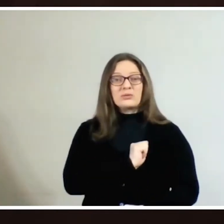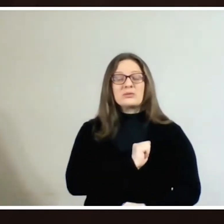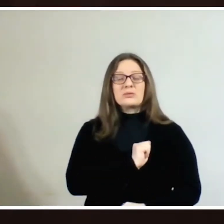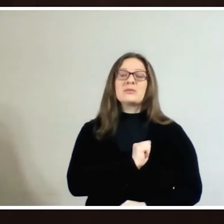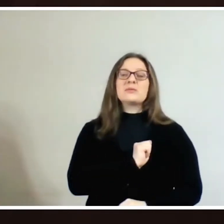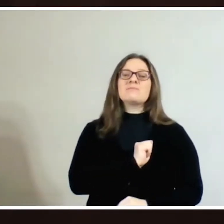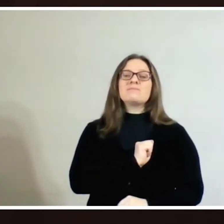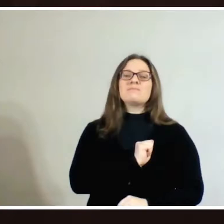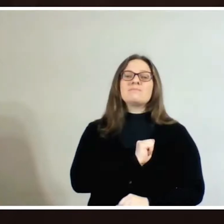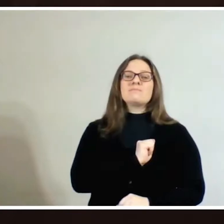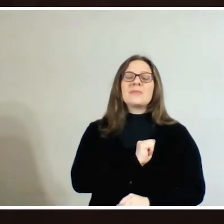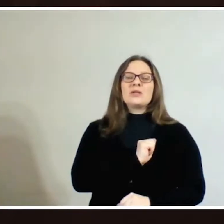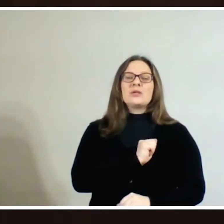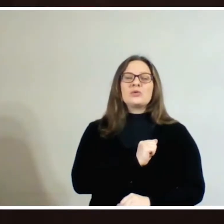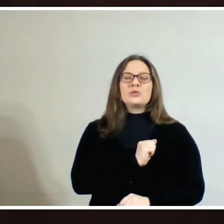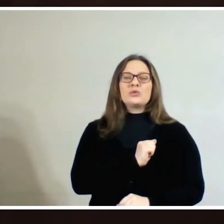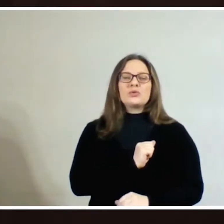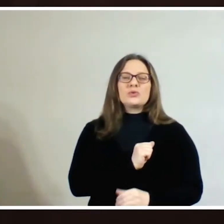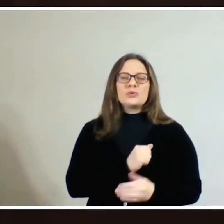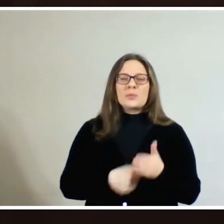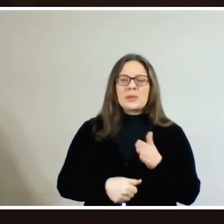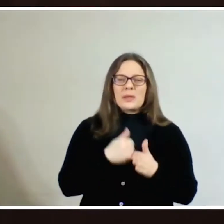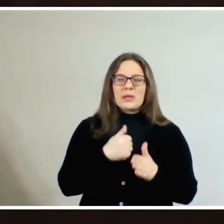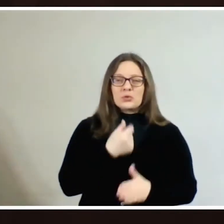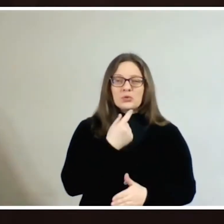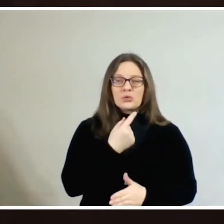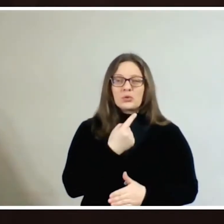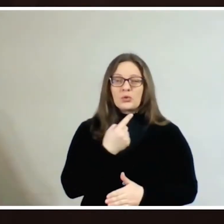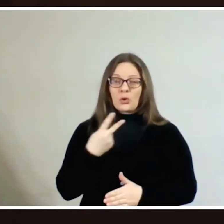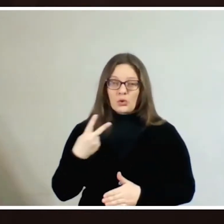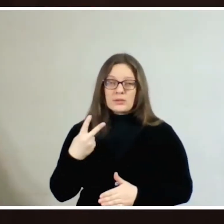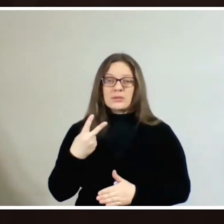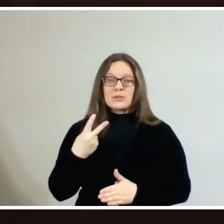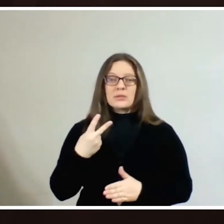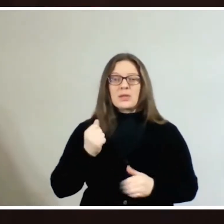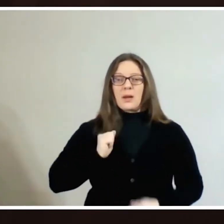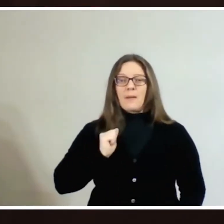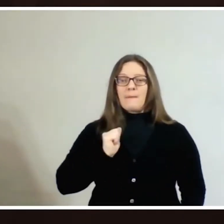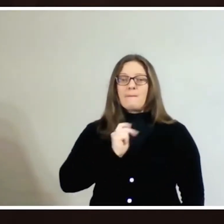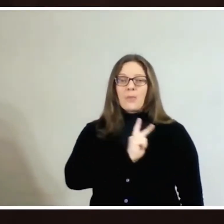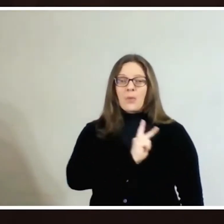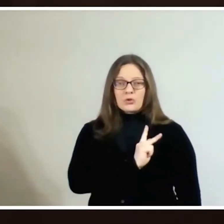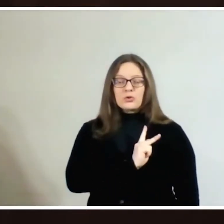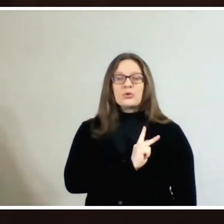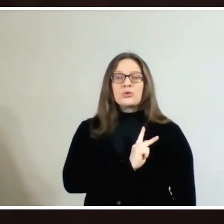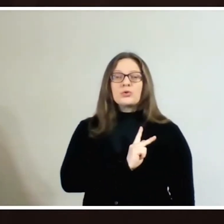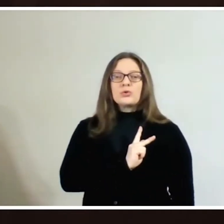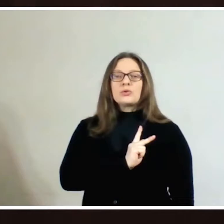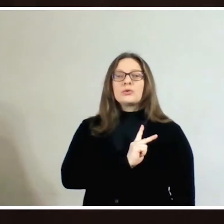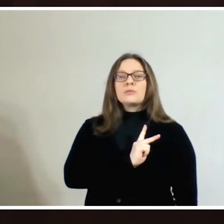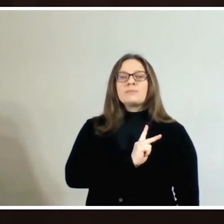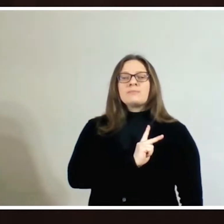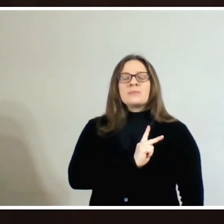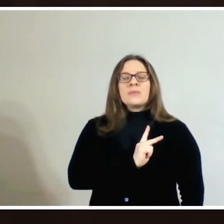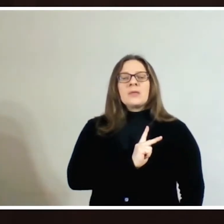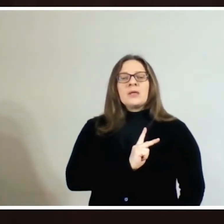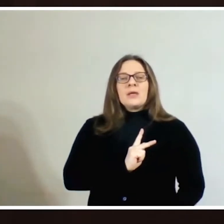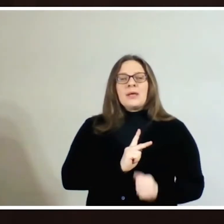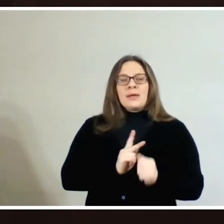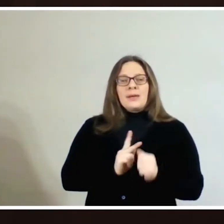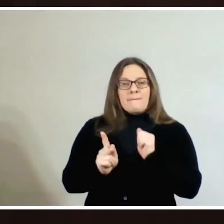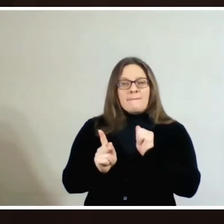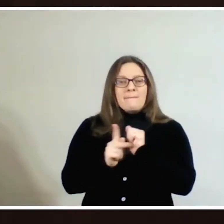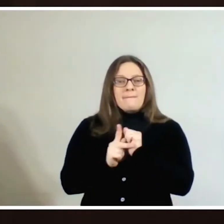os 12 apóstolos, né, encabeçados por Pedro e João,